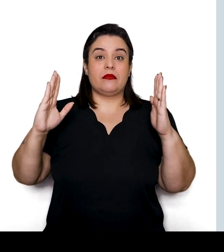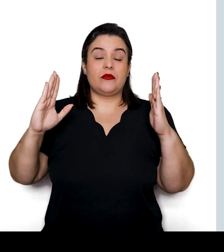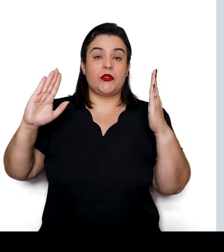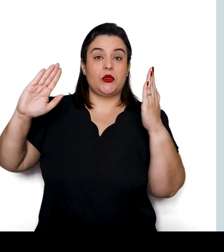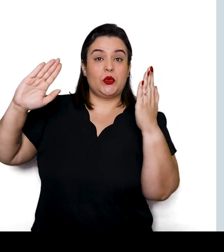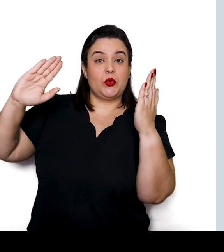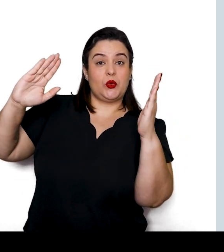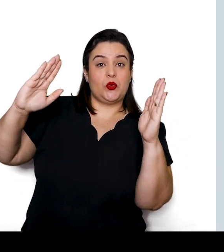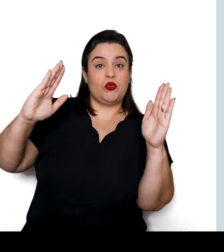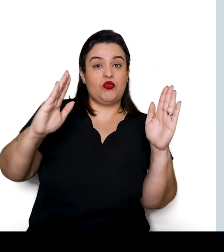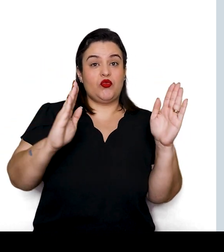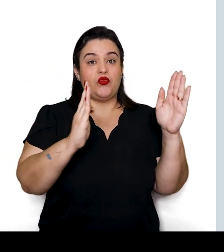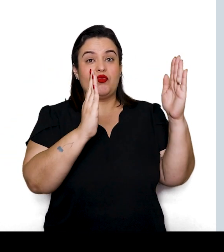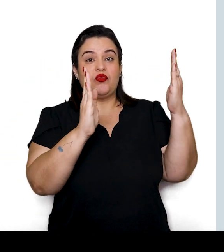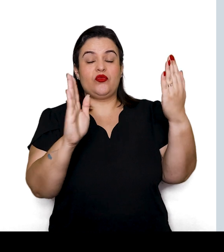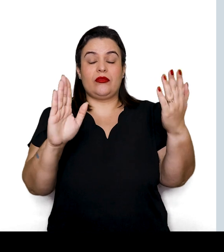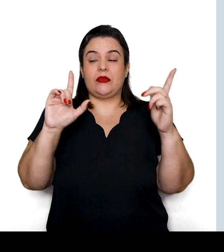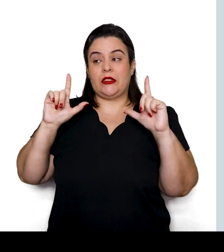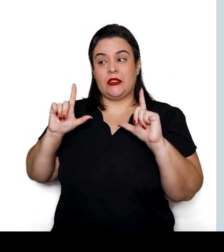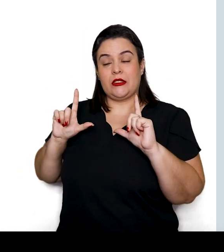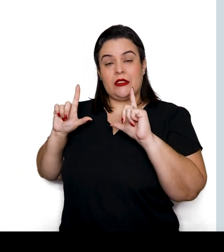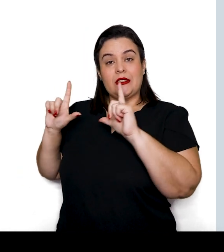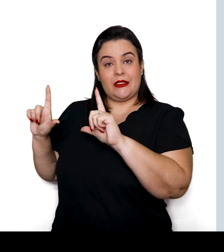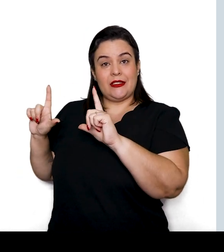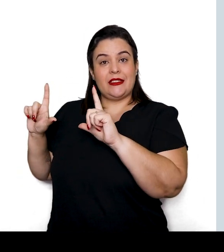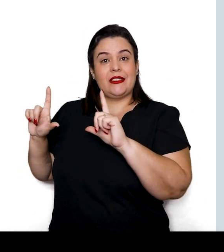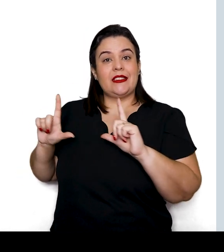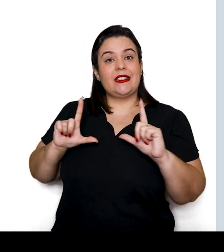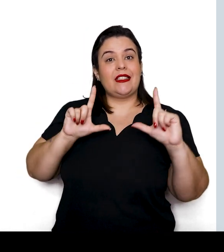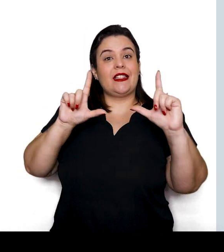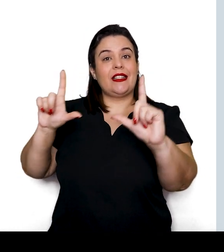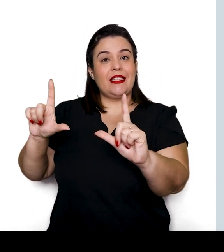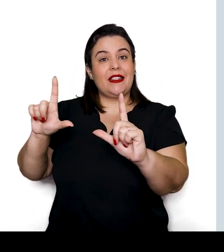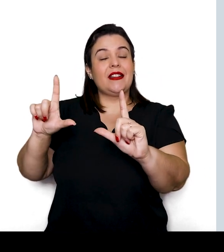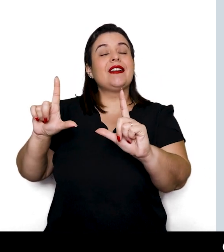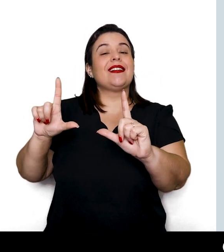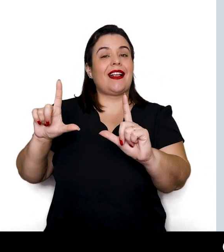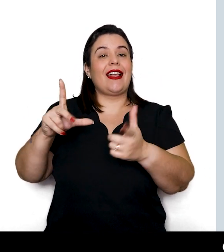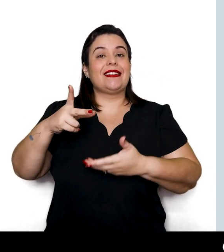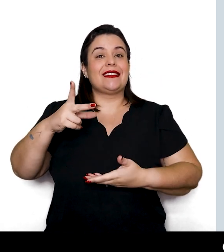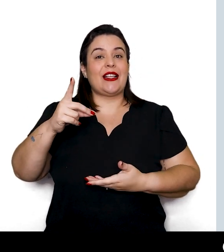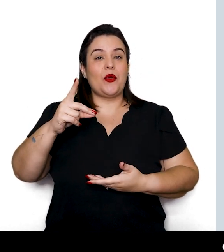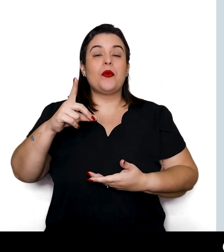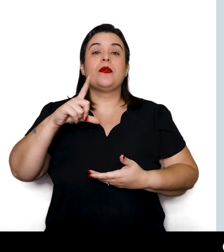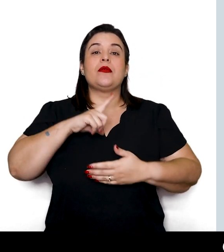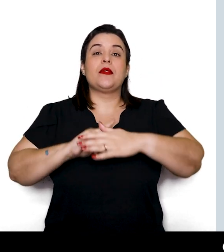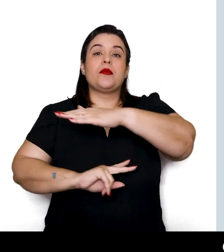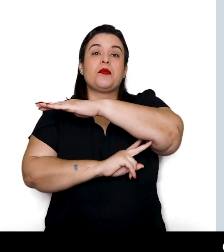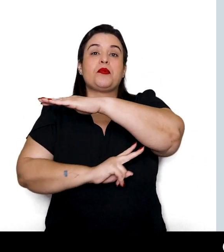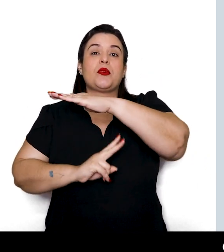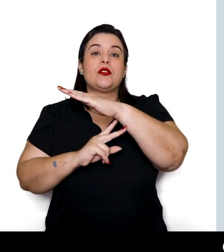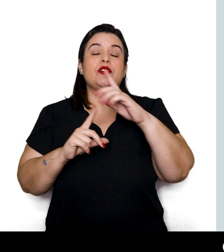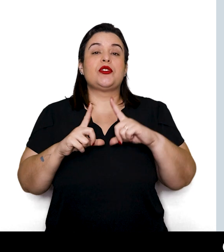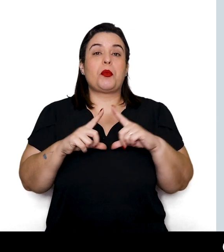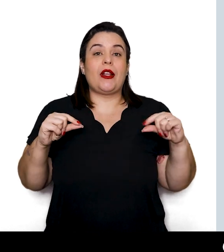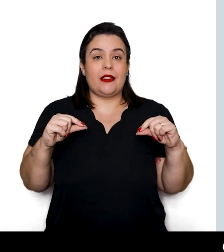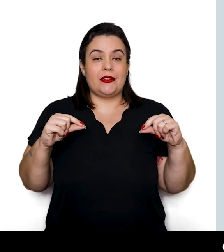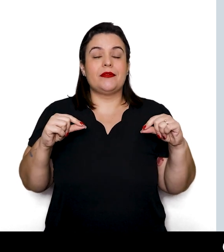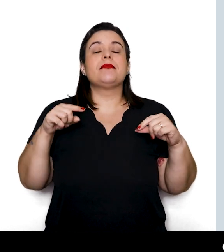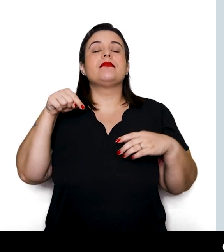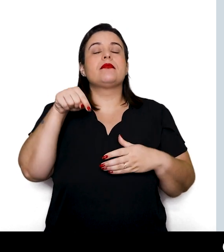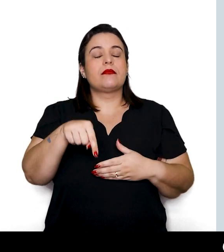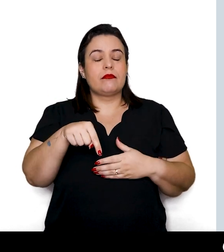Seguindo a curva do painel central, imediatamente depois de Campo em Giverny, está a Ponte Japonesa sobre a Lagoa